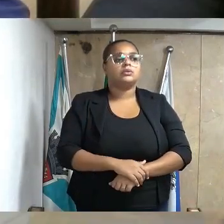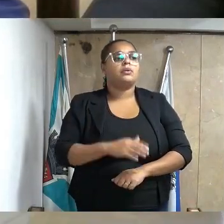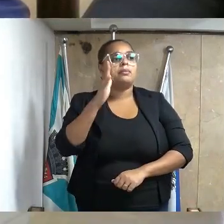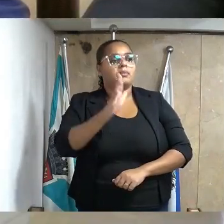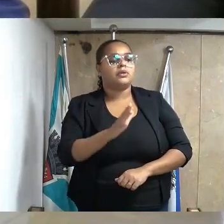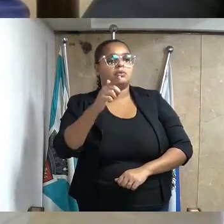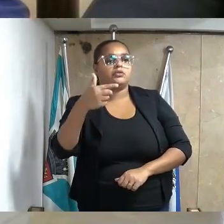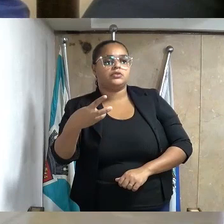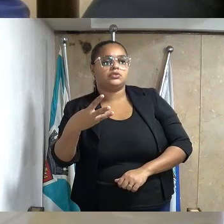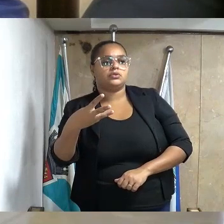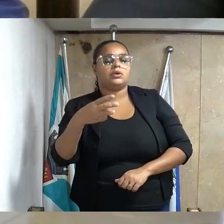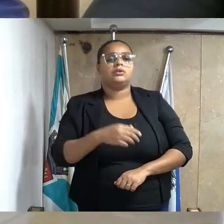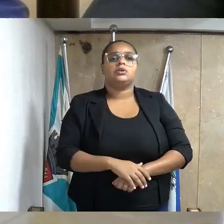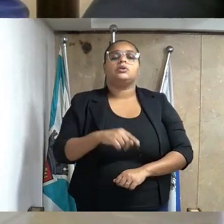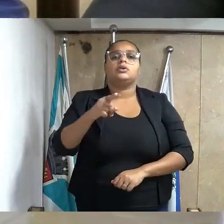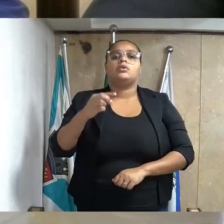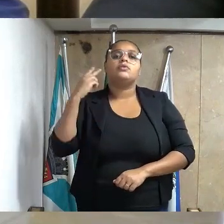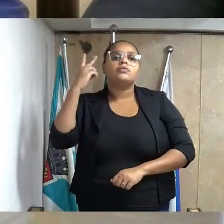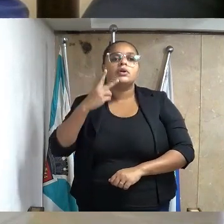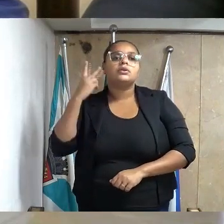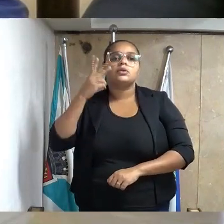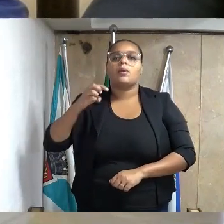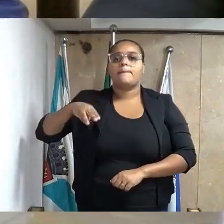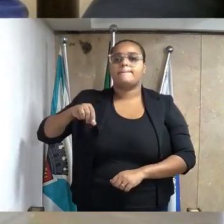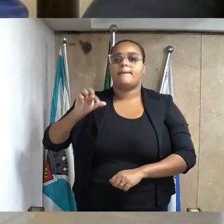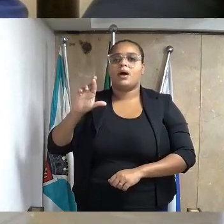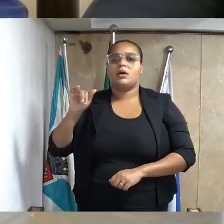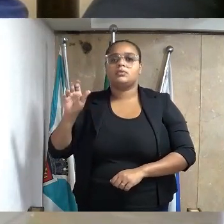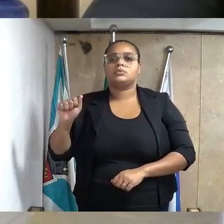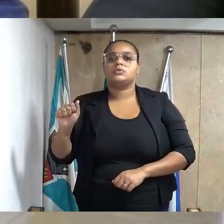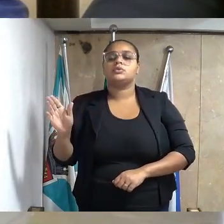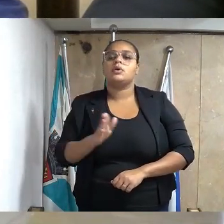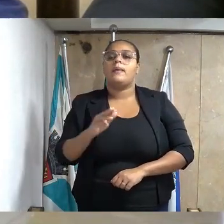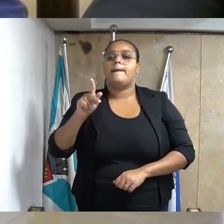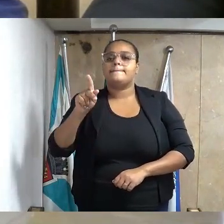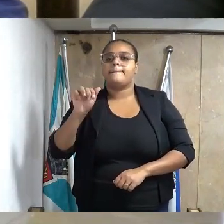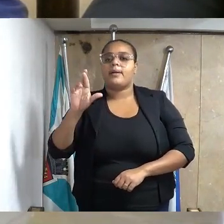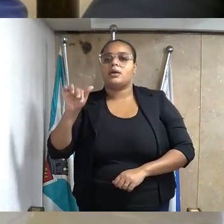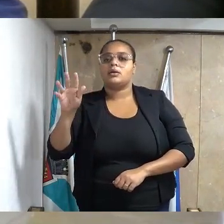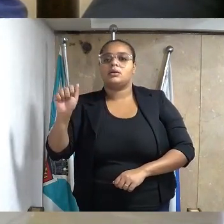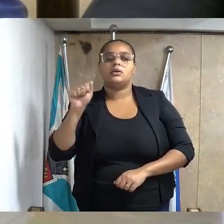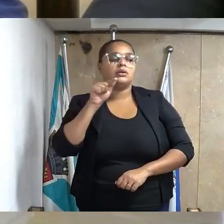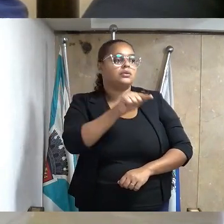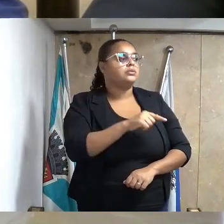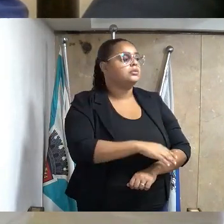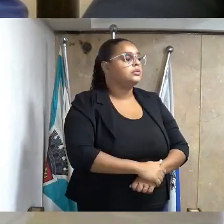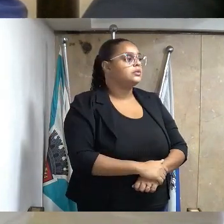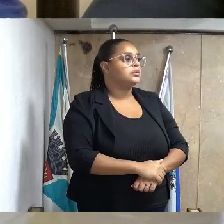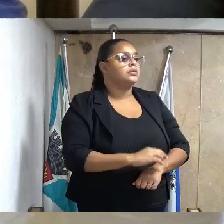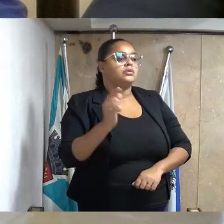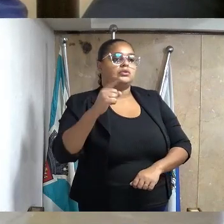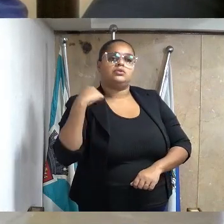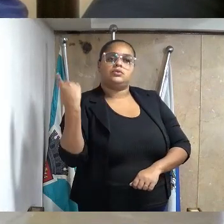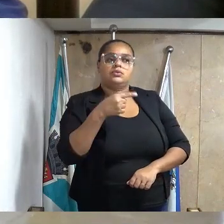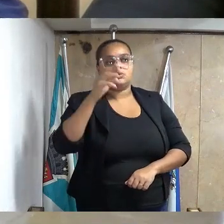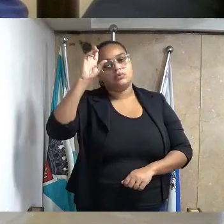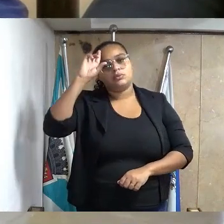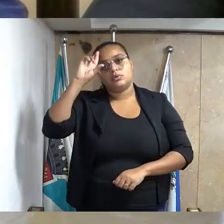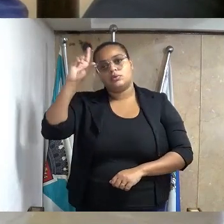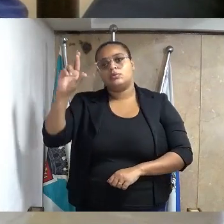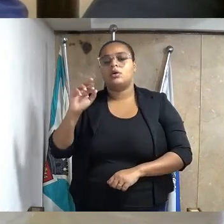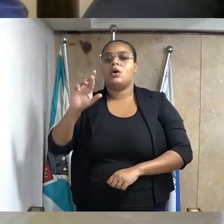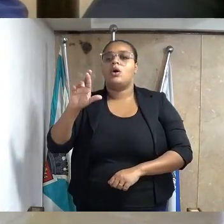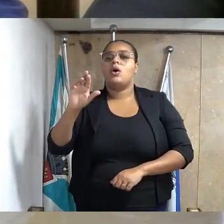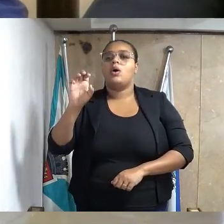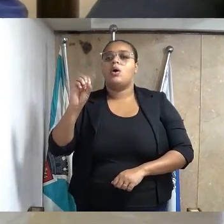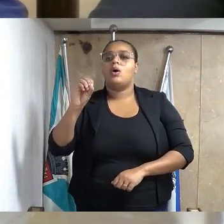461/2023, do excelentíssimo senhor vereador Marcos Oliveira Pereira, concedendo o título Rubens Chinoco ao ilustríssimo senhor